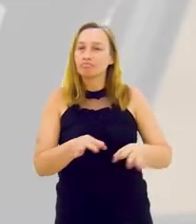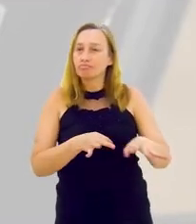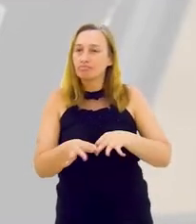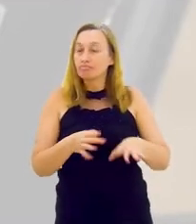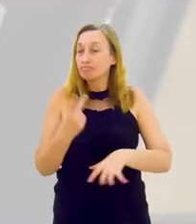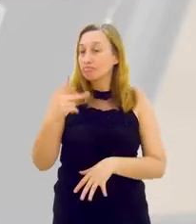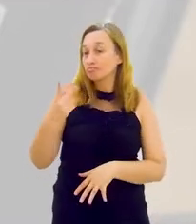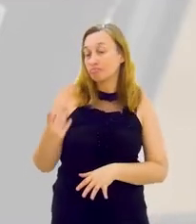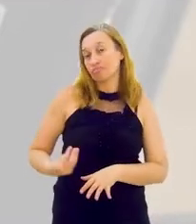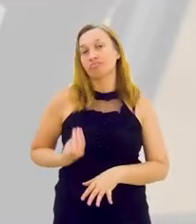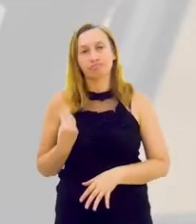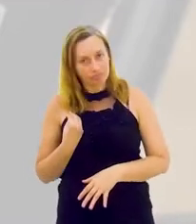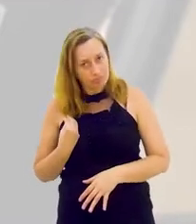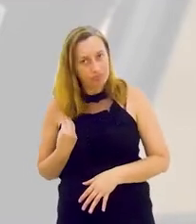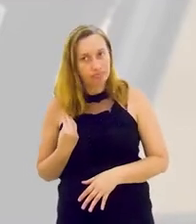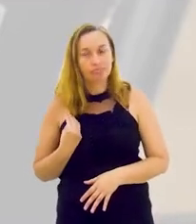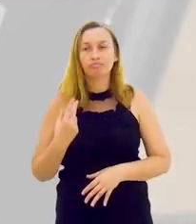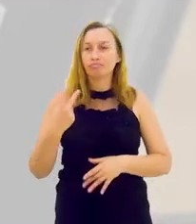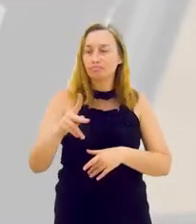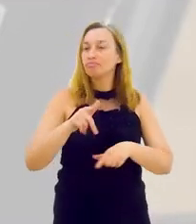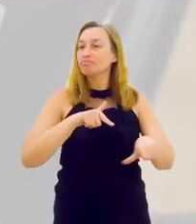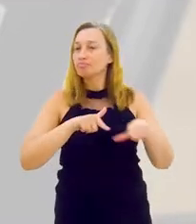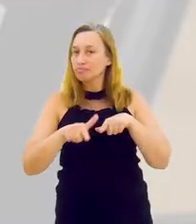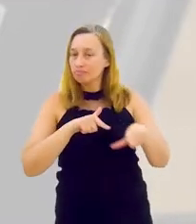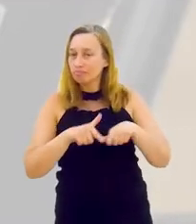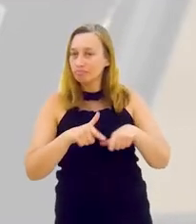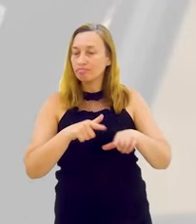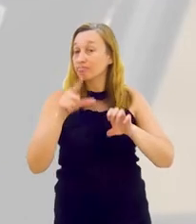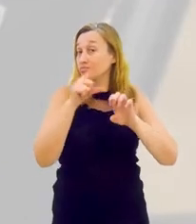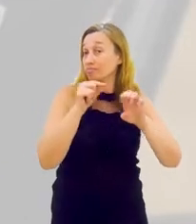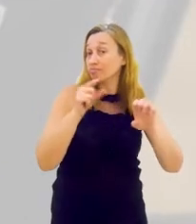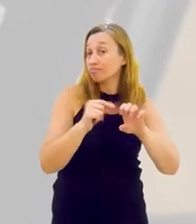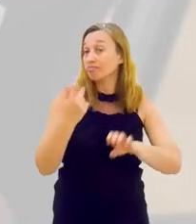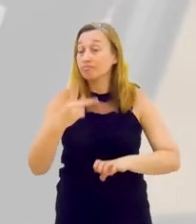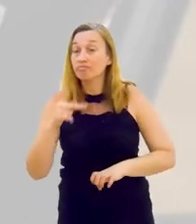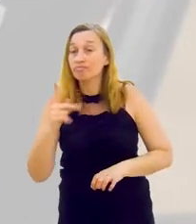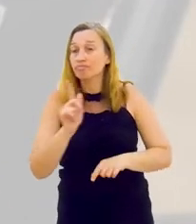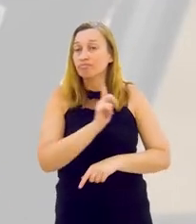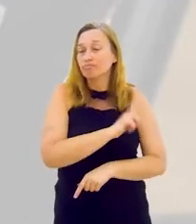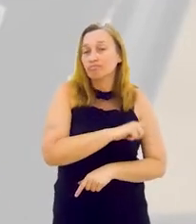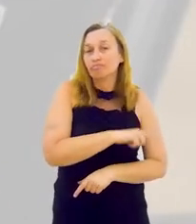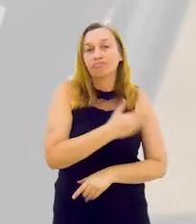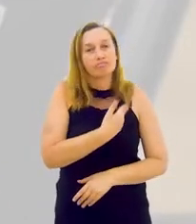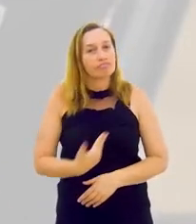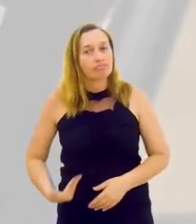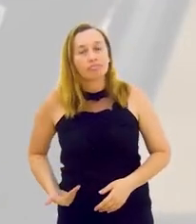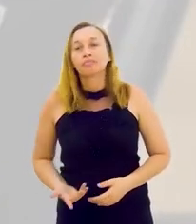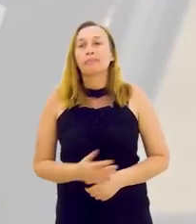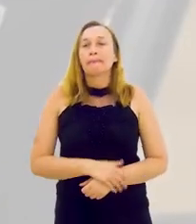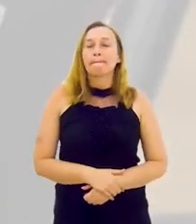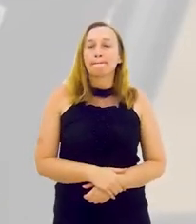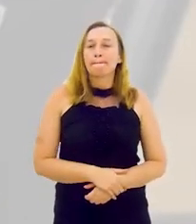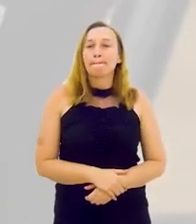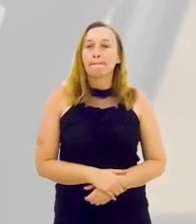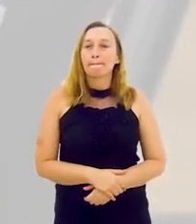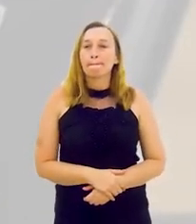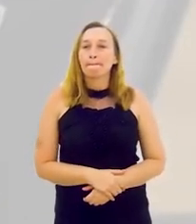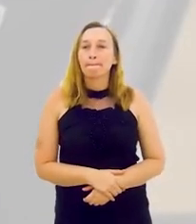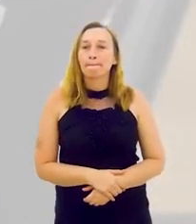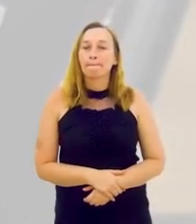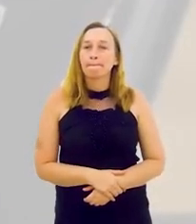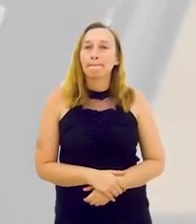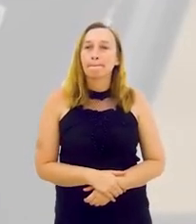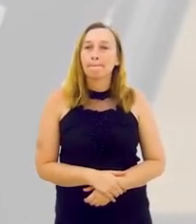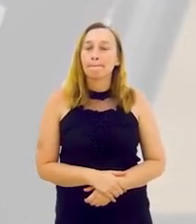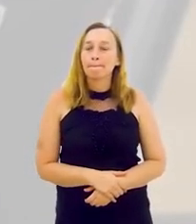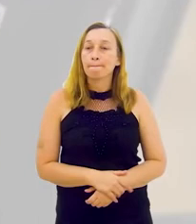projete o seu propósito, a sua carreira, o seu empreendedorismo, a sua gestão pública, o